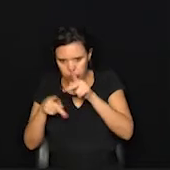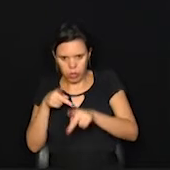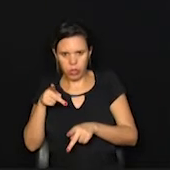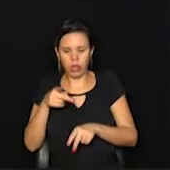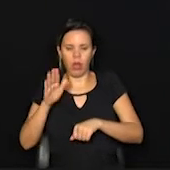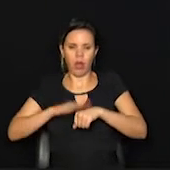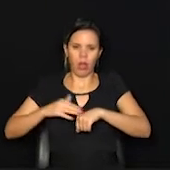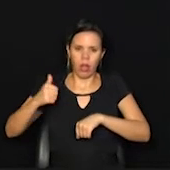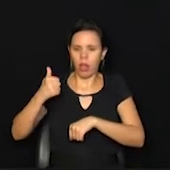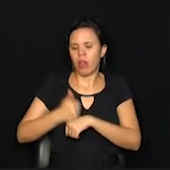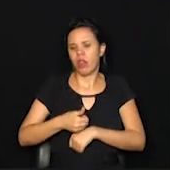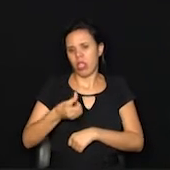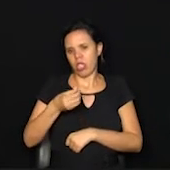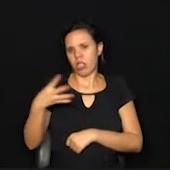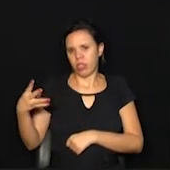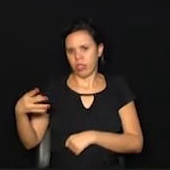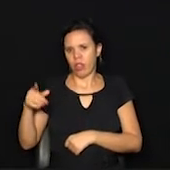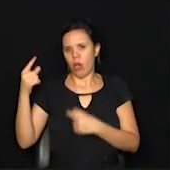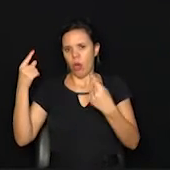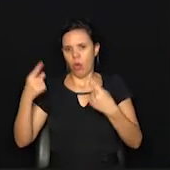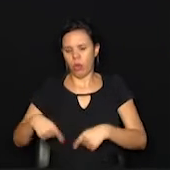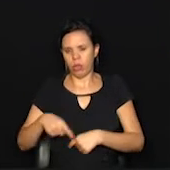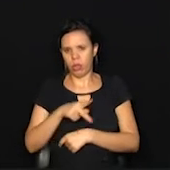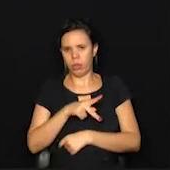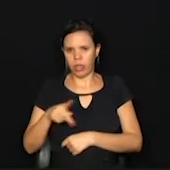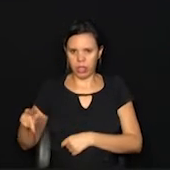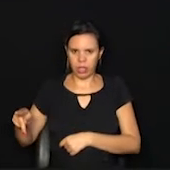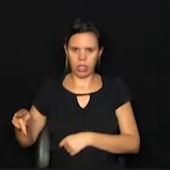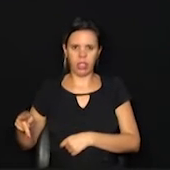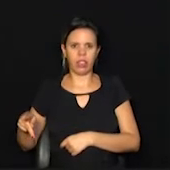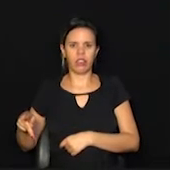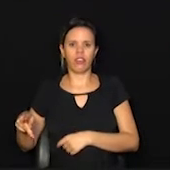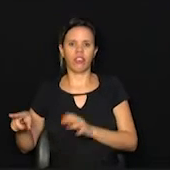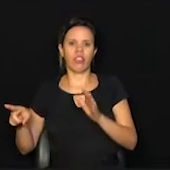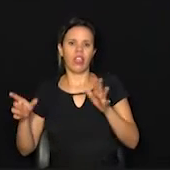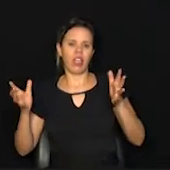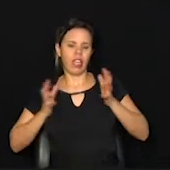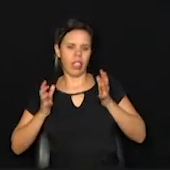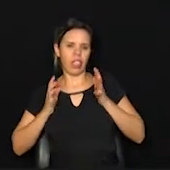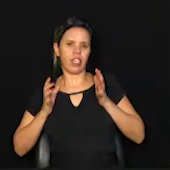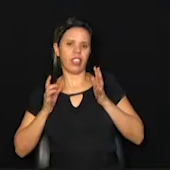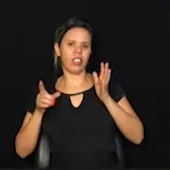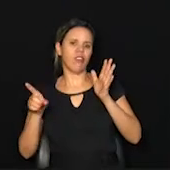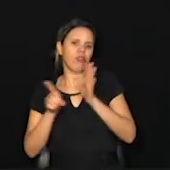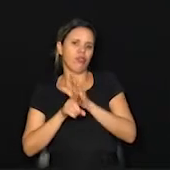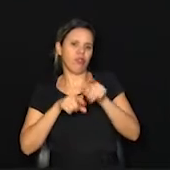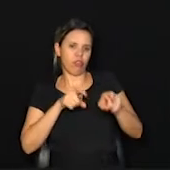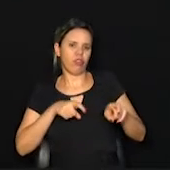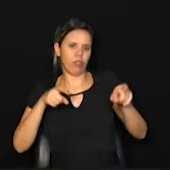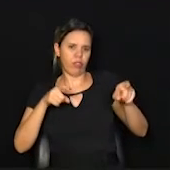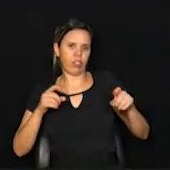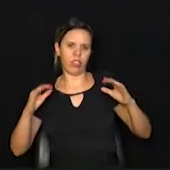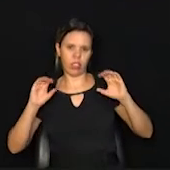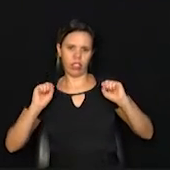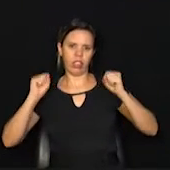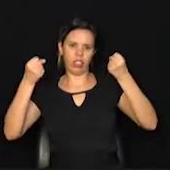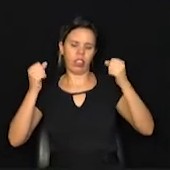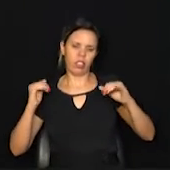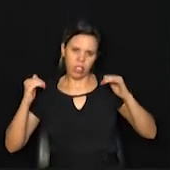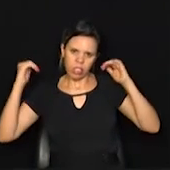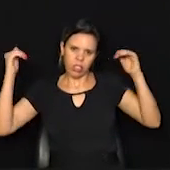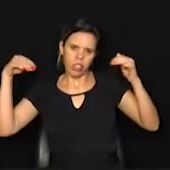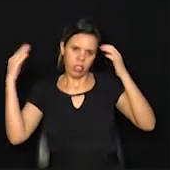foi contra o presidente João Goulart que era um latifundiário Japão latifundiário que defendia a soberania Nacional